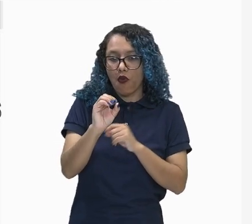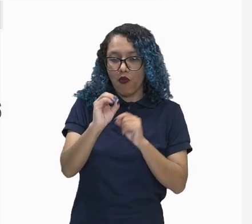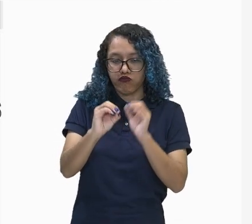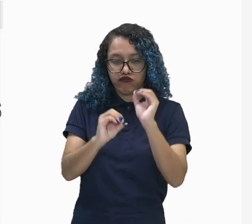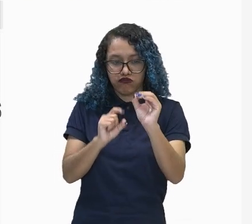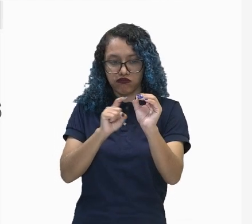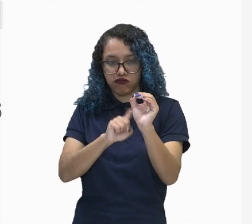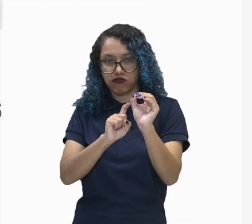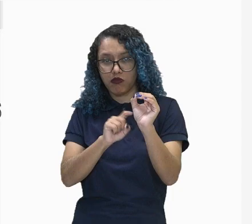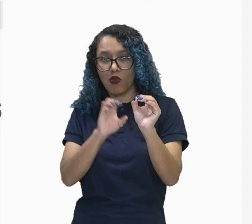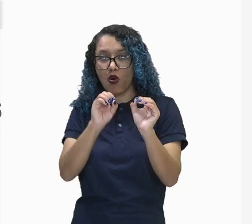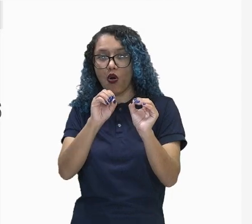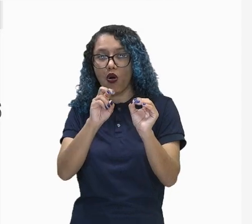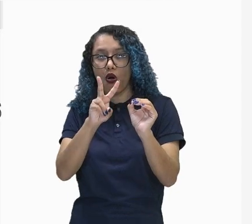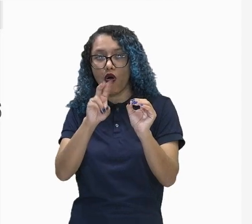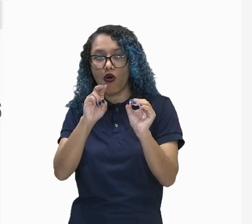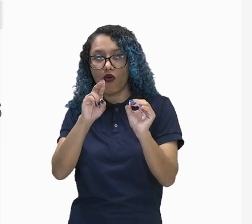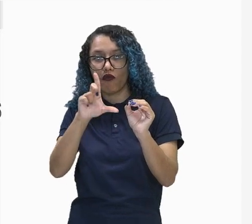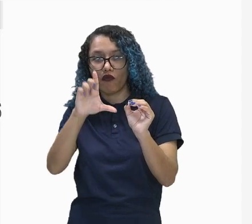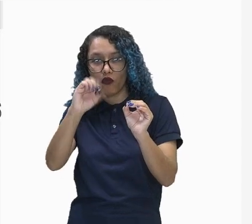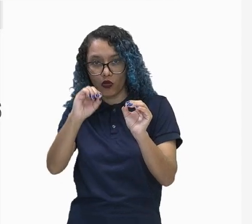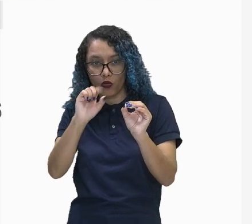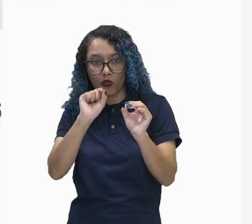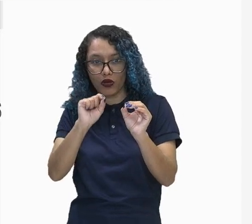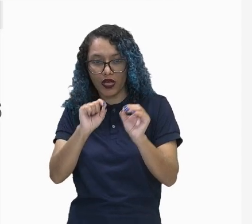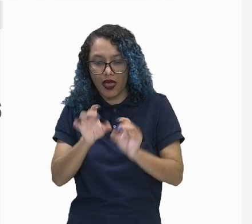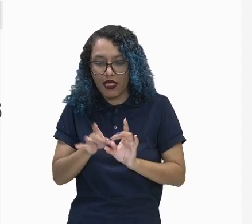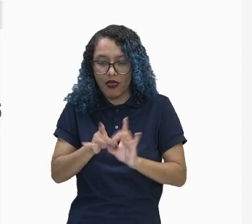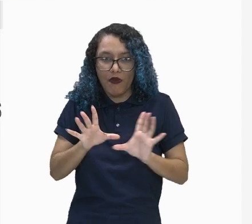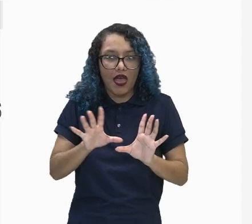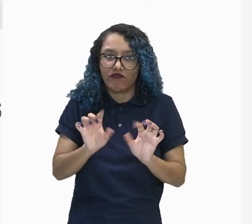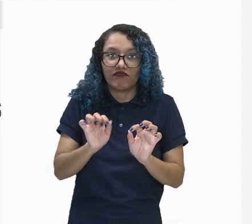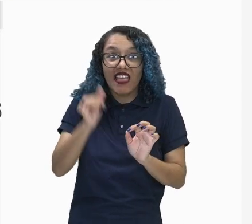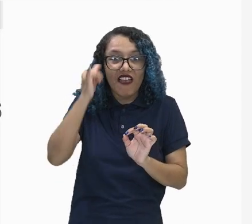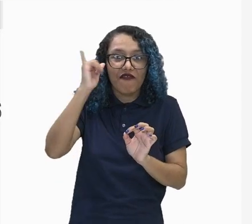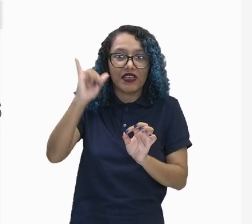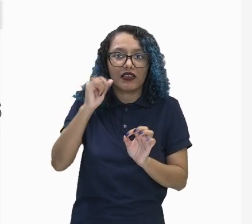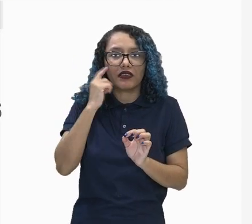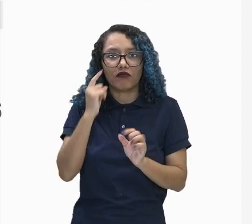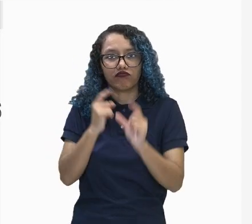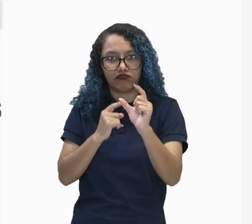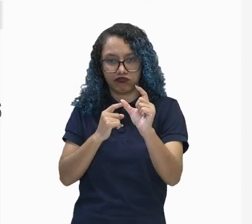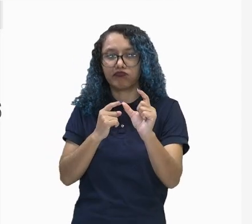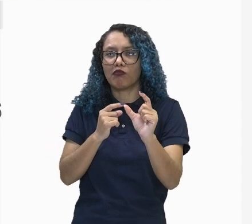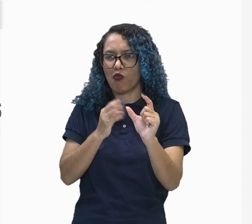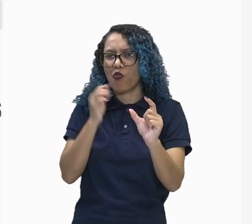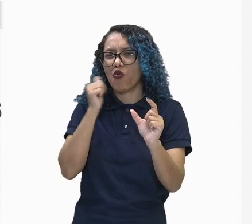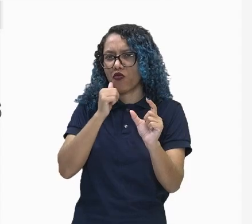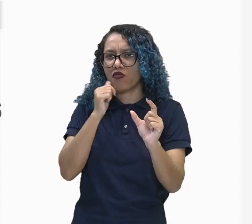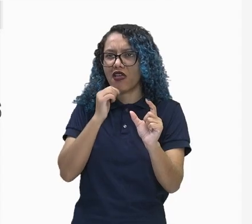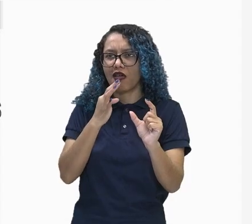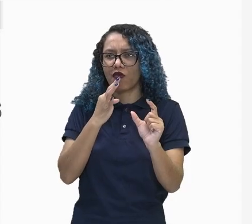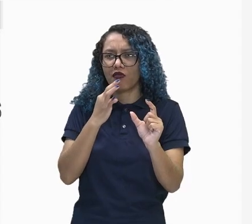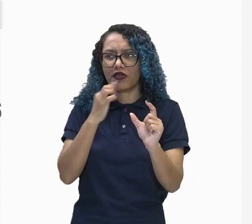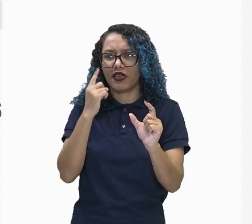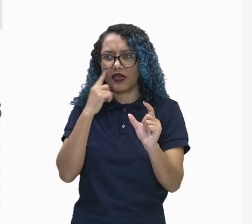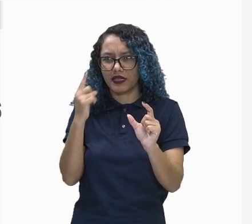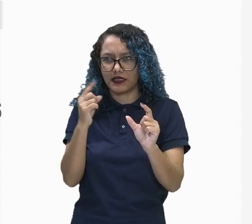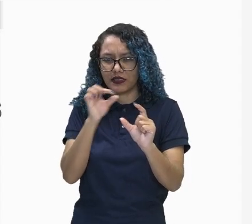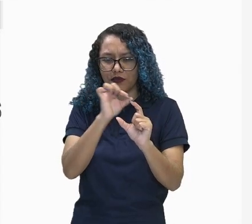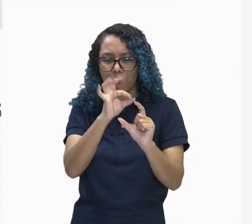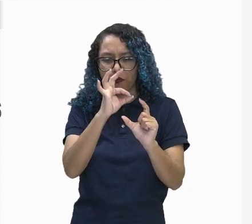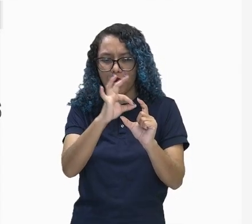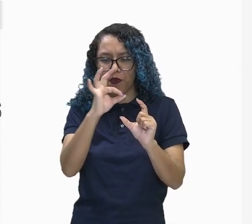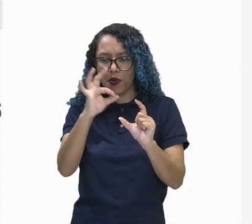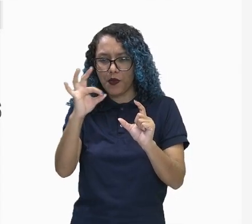Então, essa cartelinha aí, né, bem famosa, bem conhecida pelas mulheres, traz essas pílulas que contêm